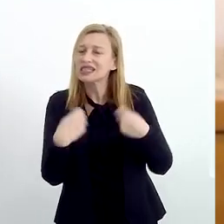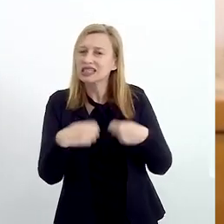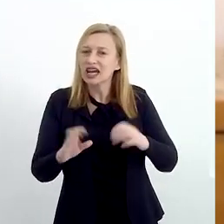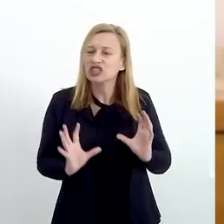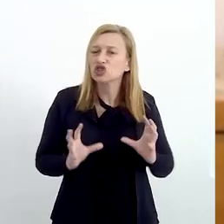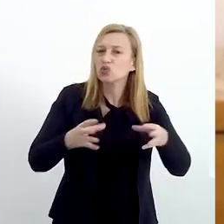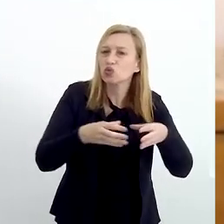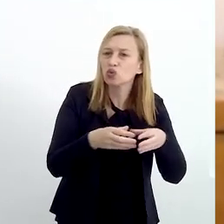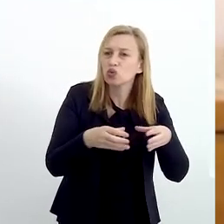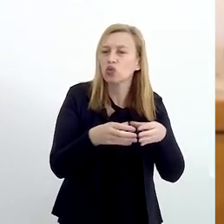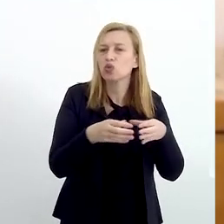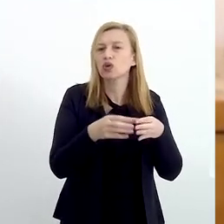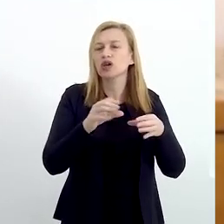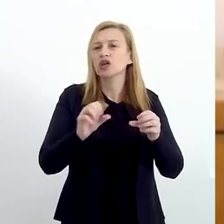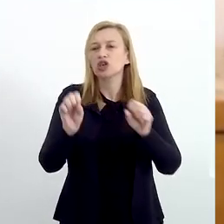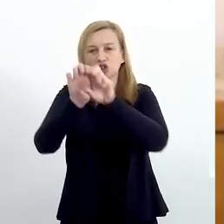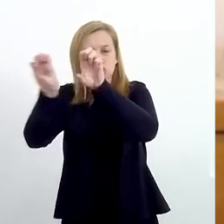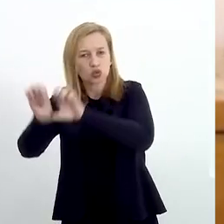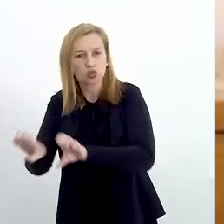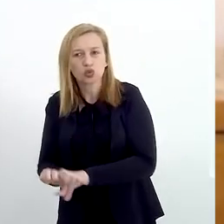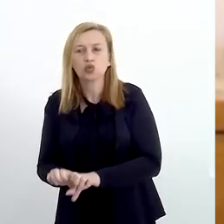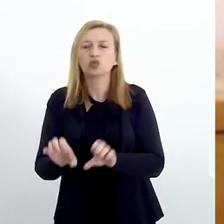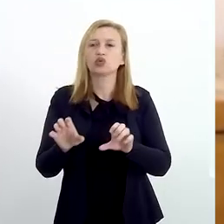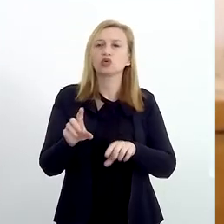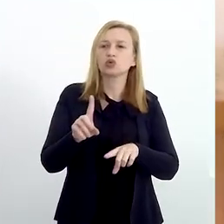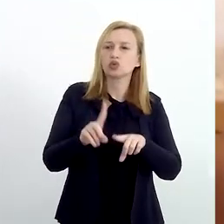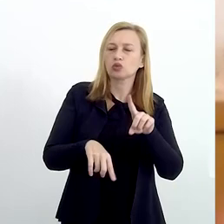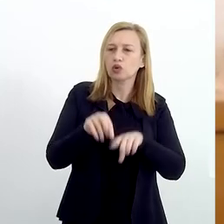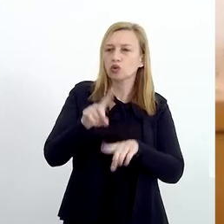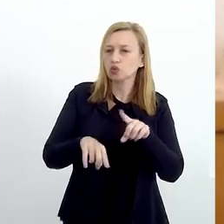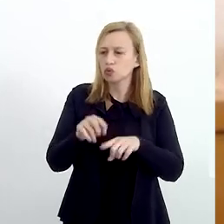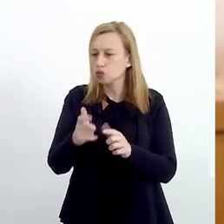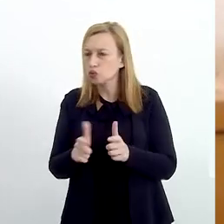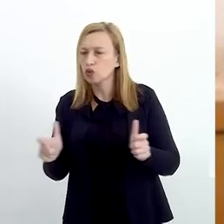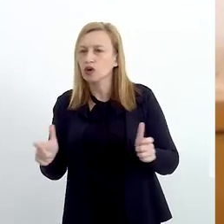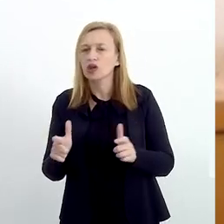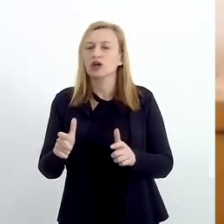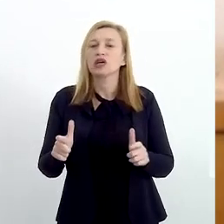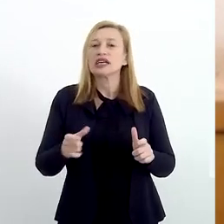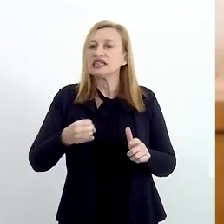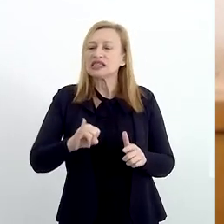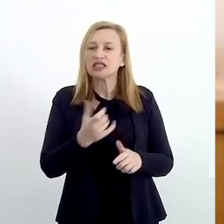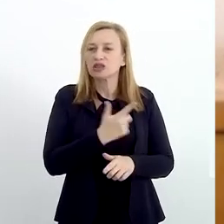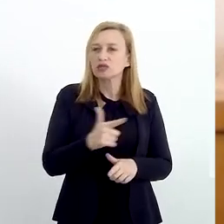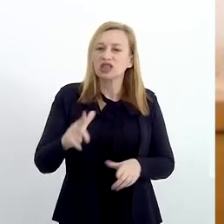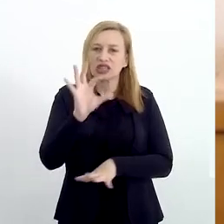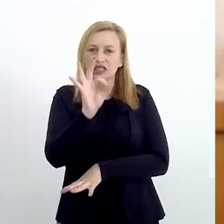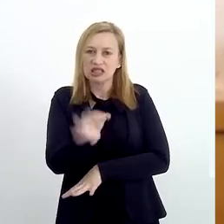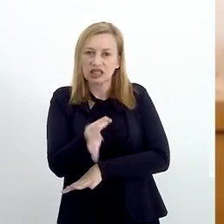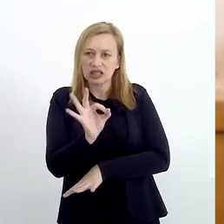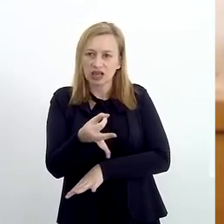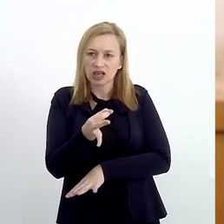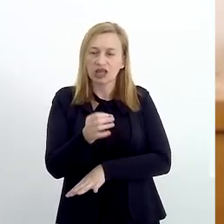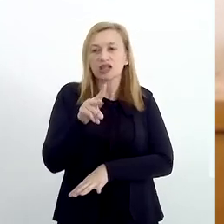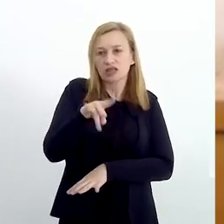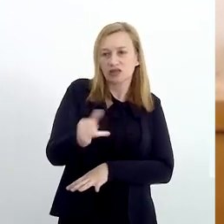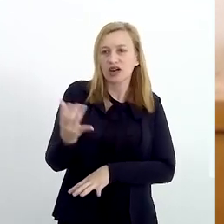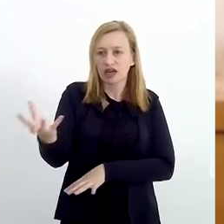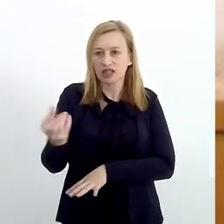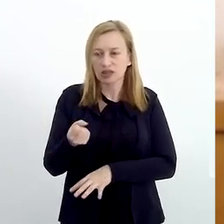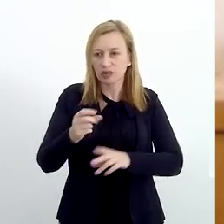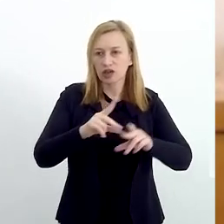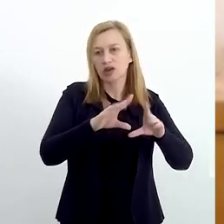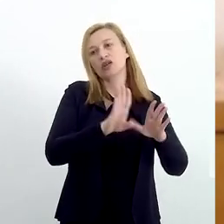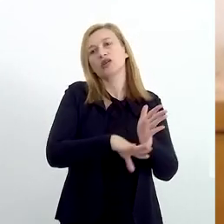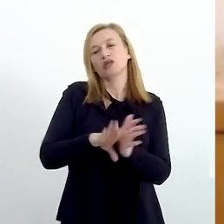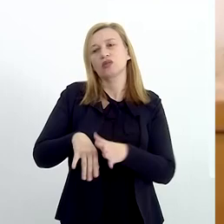de equipe de infraestrutura e equipamentos crescimento tetra se ela não tem certeza se